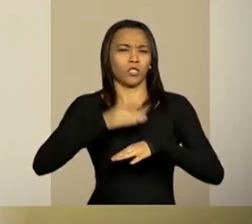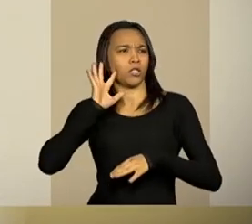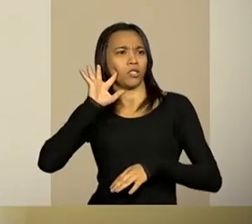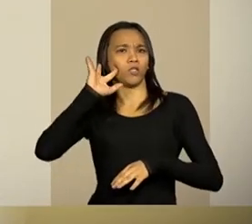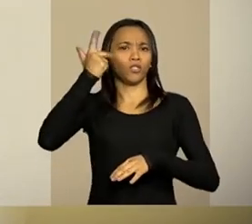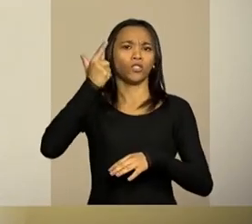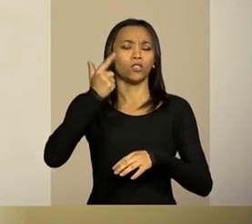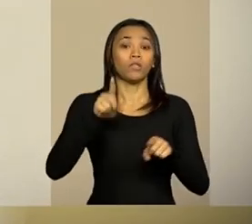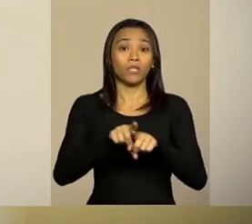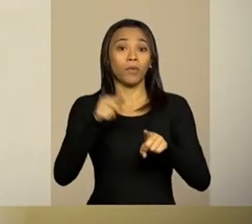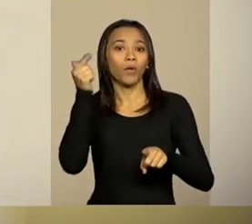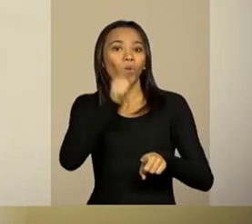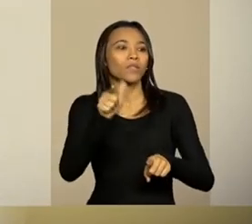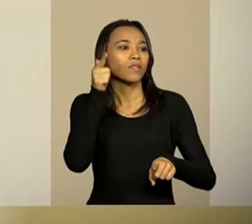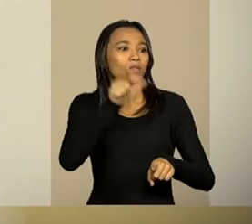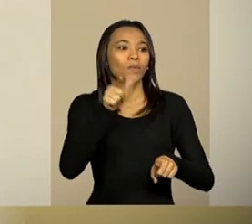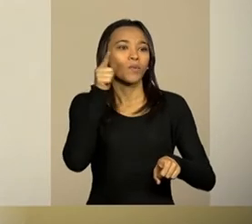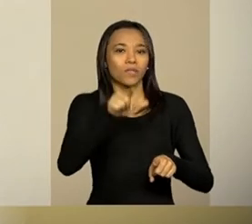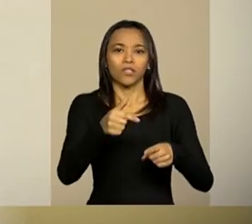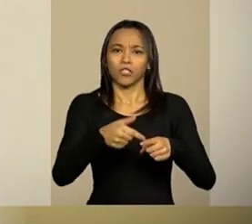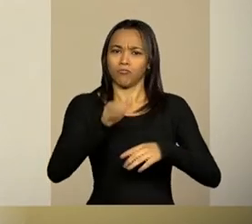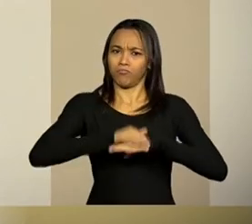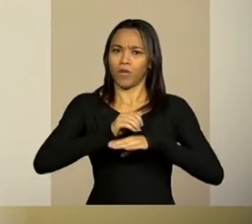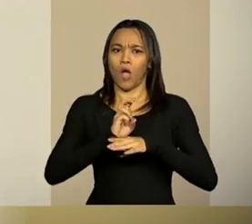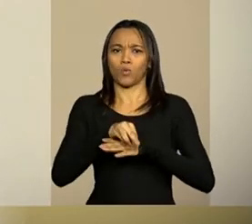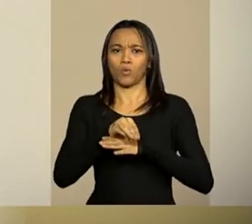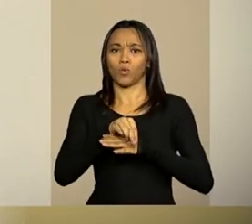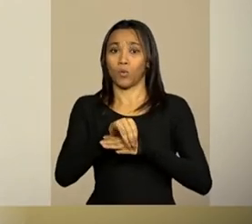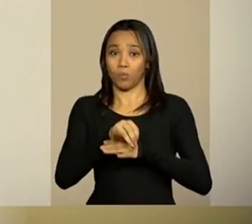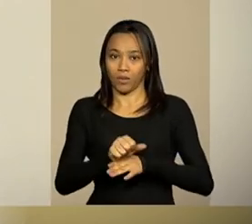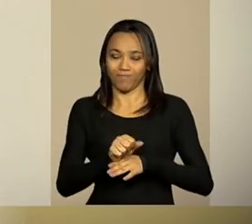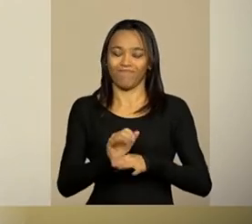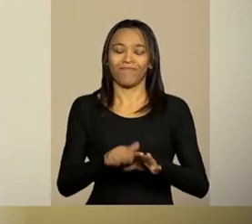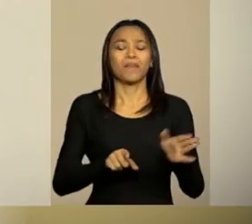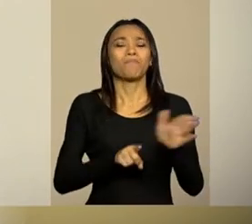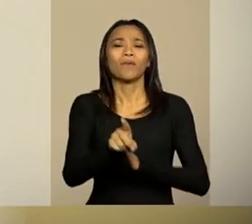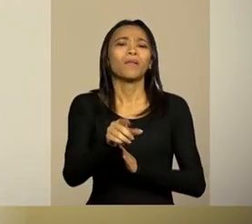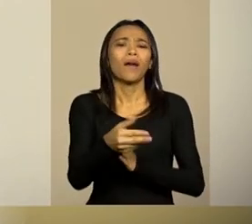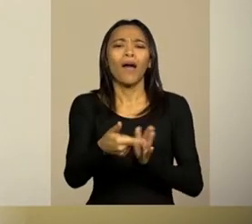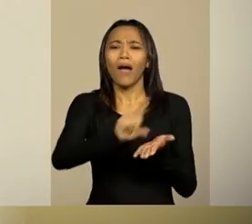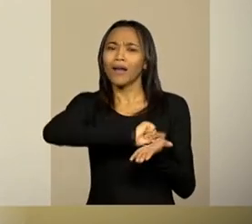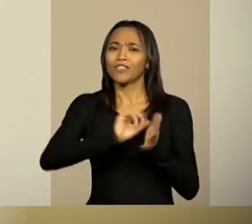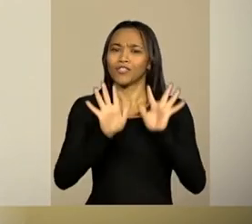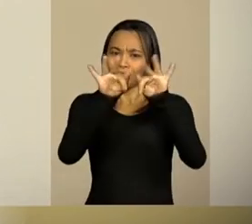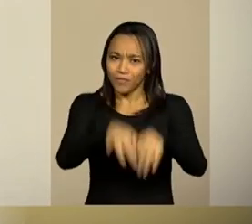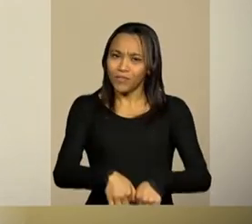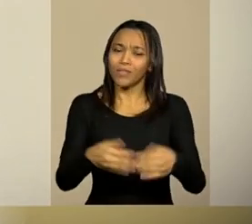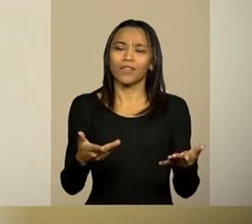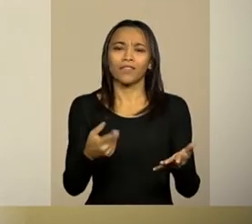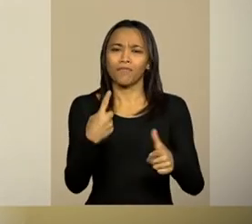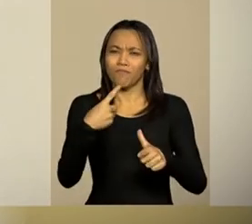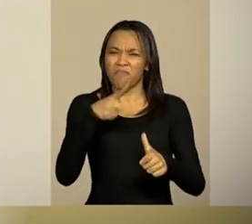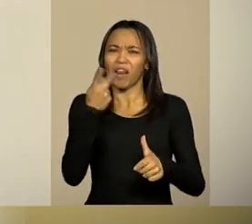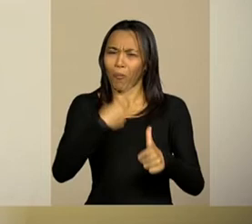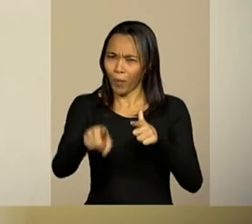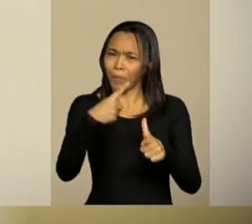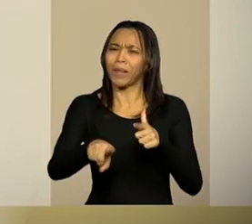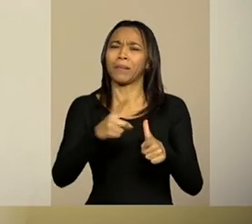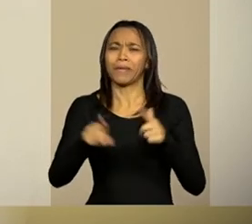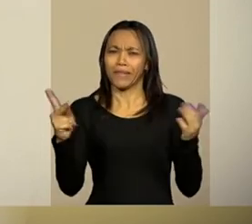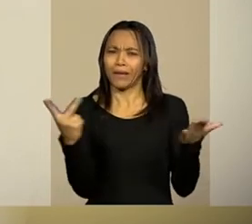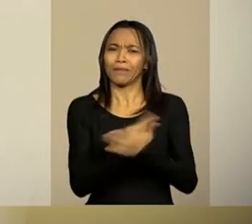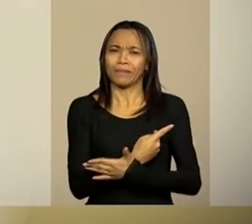decisões e conquistando cada vez mais autonomia antes de terminar a gente não pode deixar de falar de um problema que